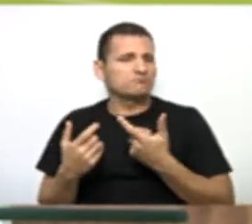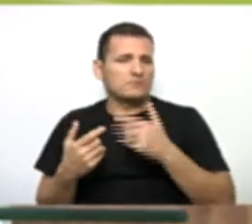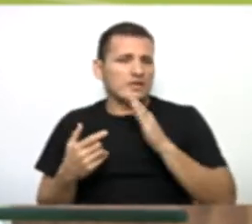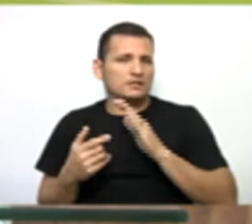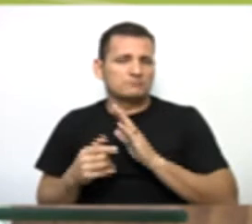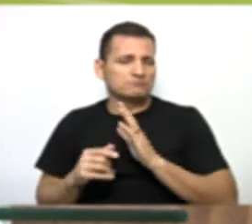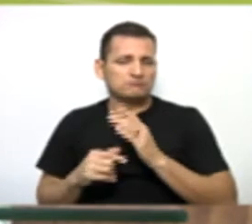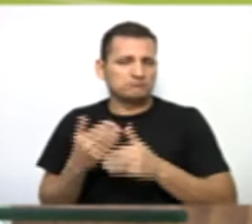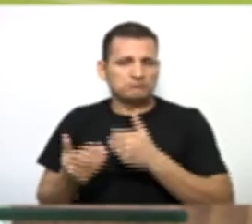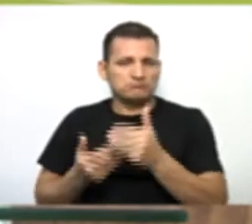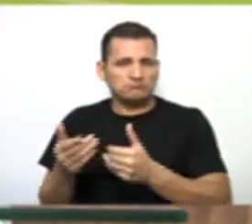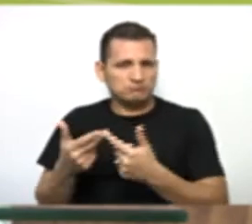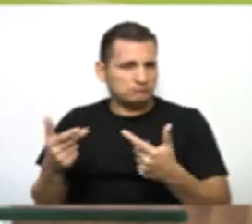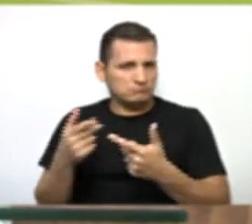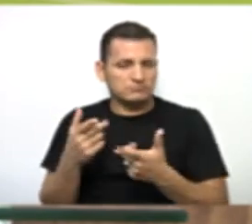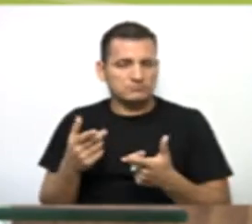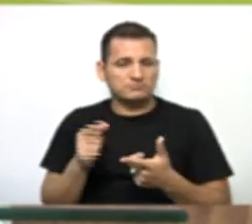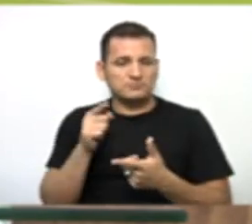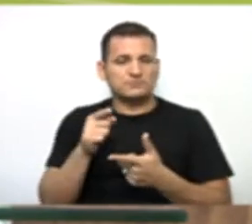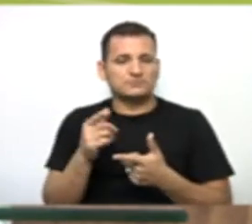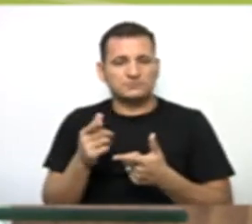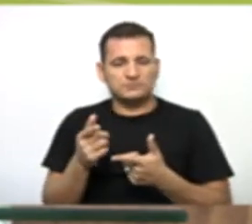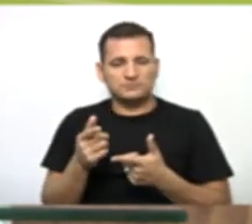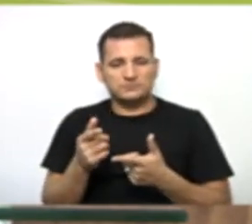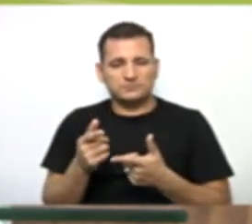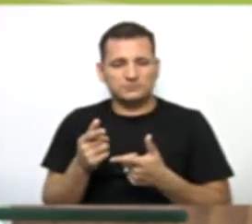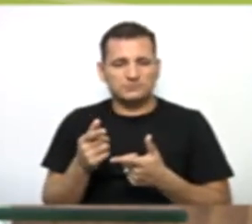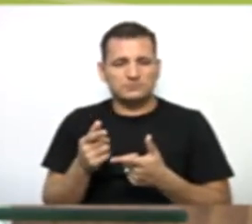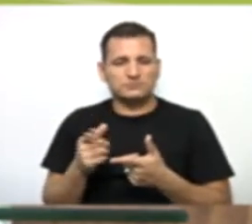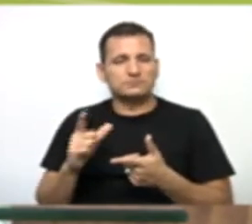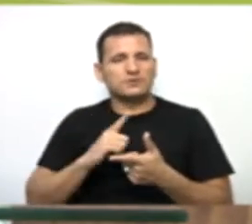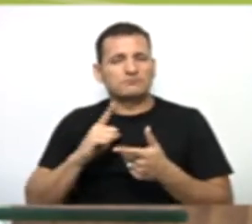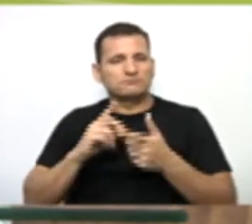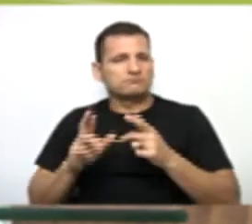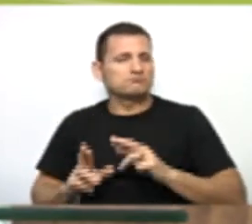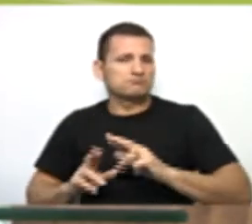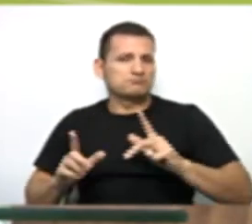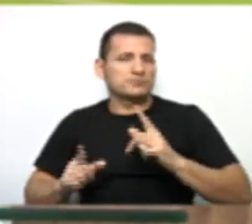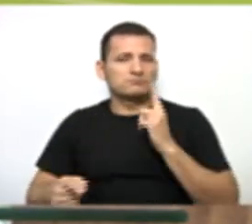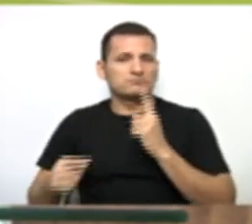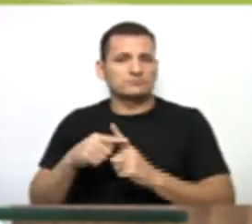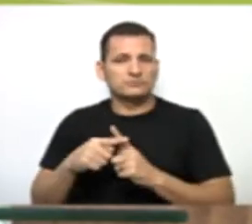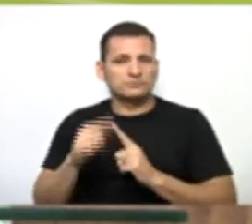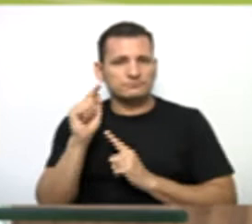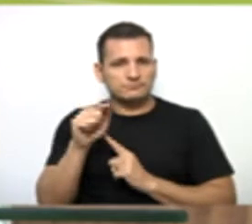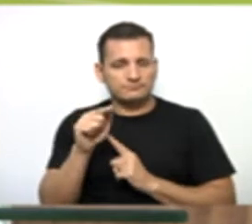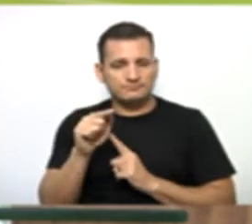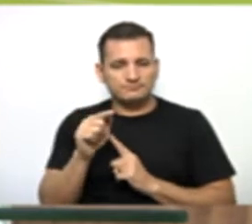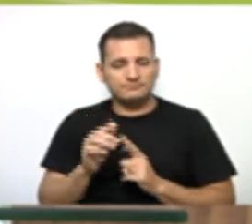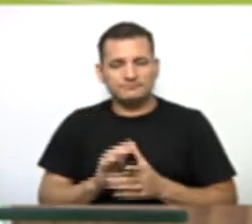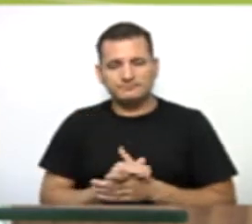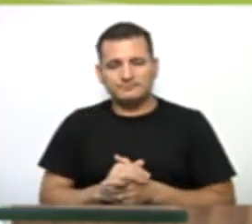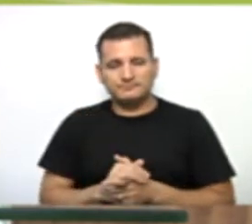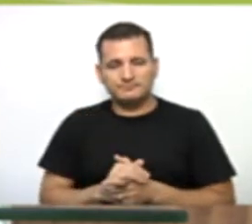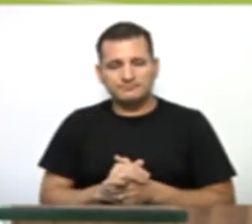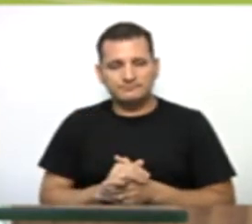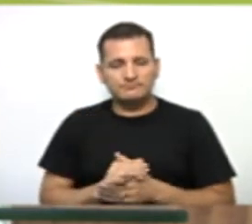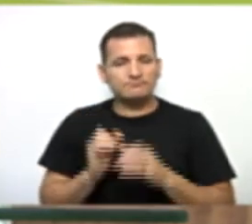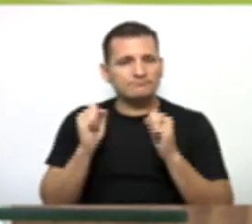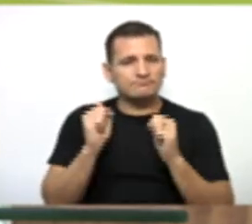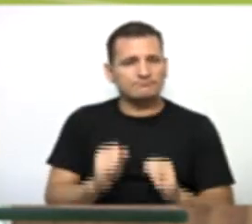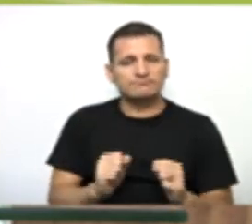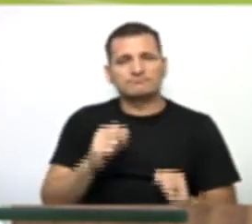sobre o processo, você está com um diferencial positivo para você. E